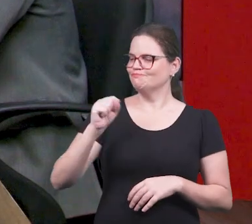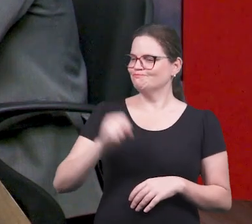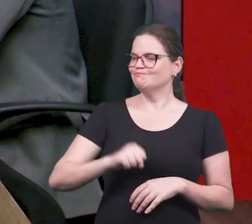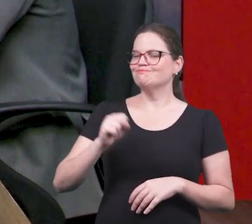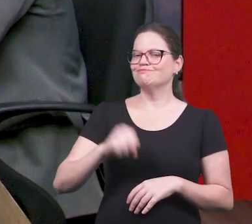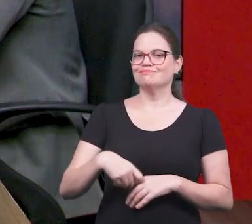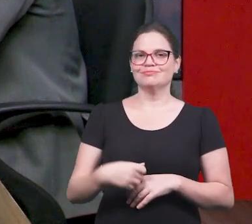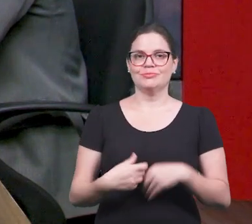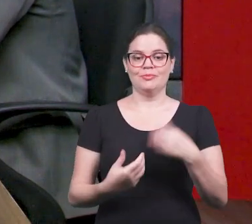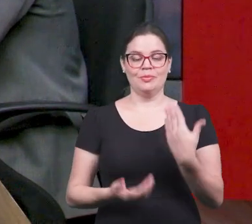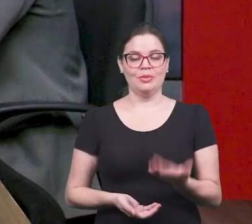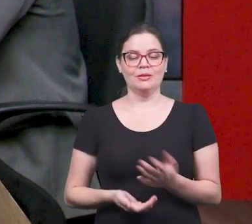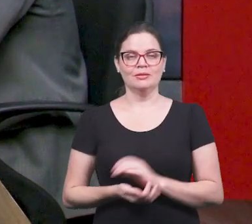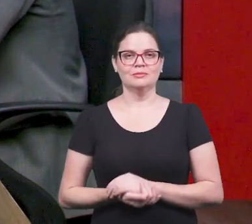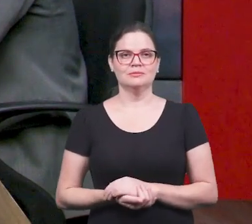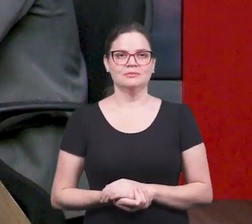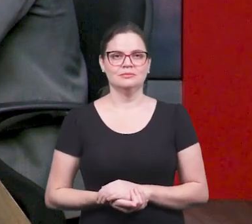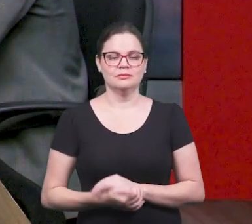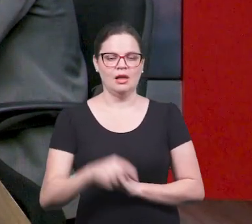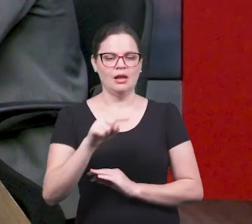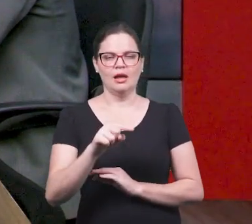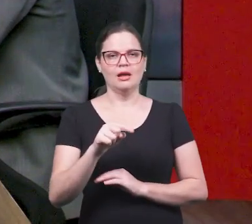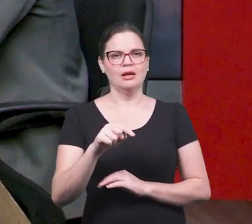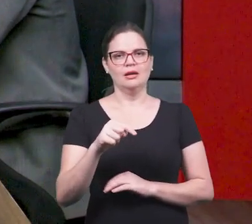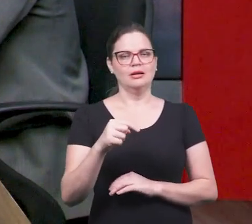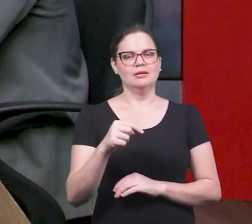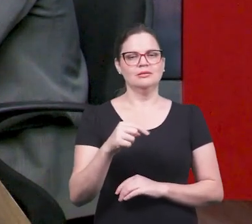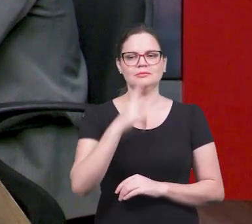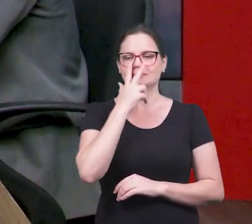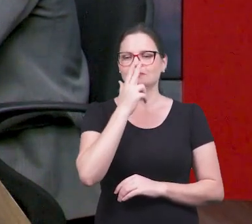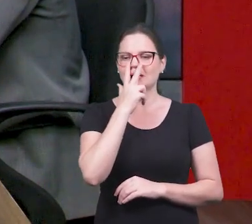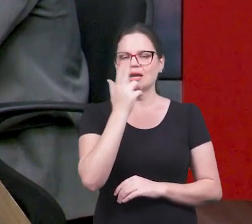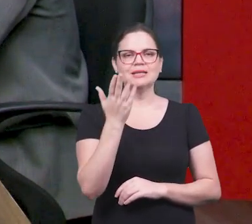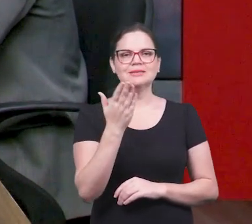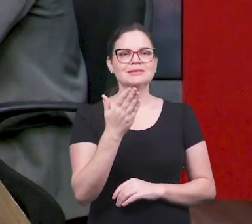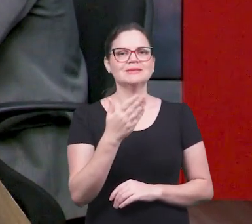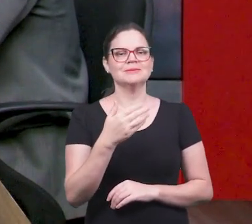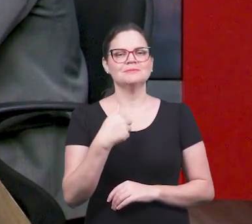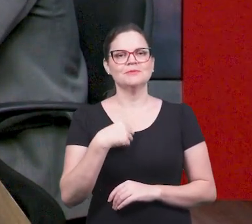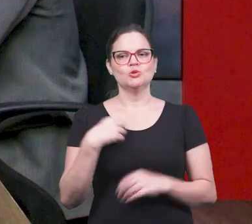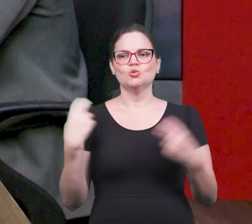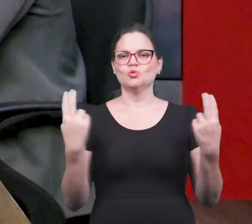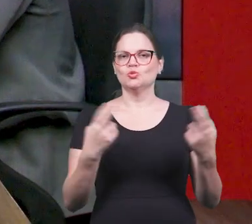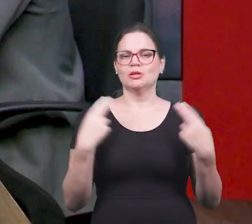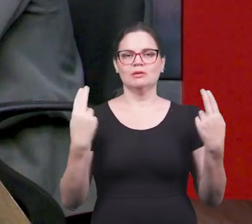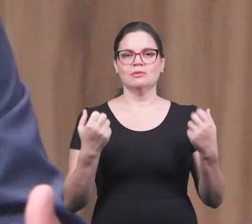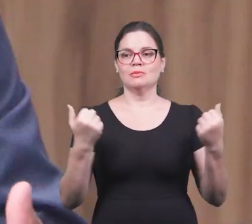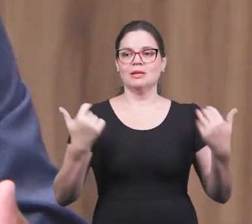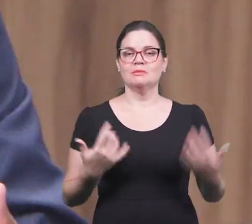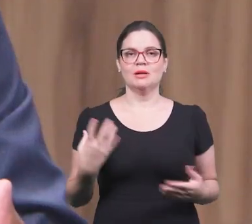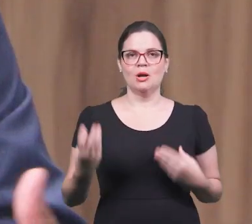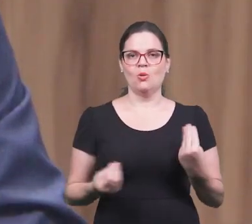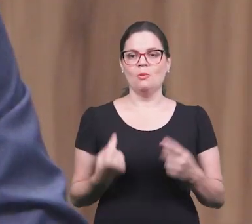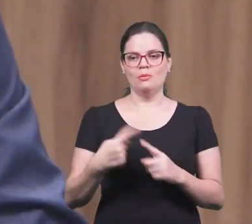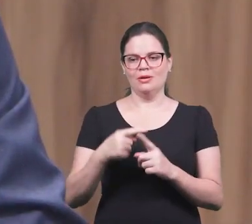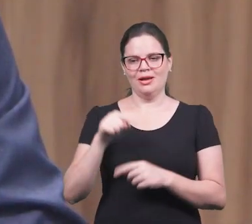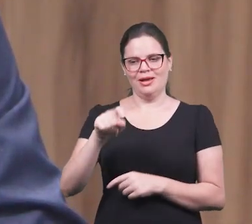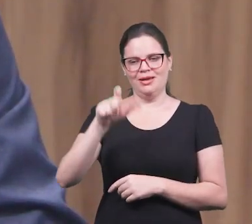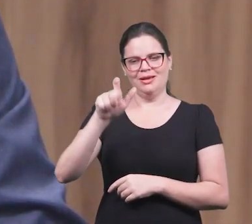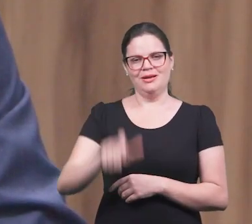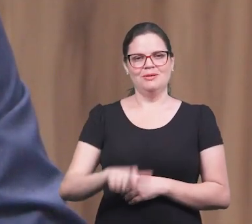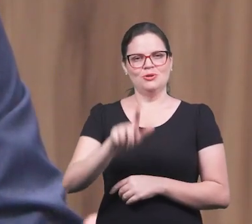tinha, assim, entendido a grandeza disto. Ele não sabia que aquele pequeno ato